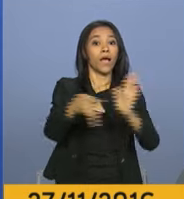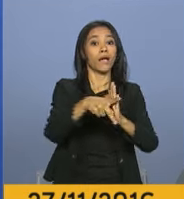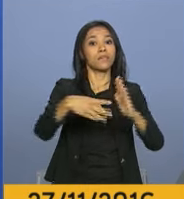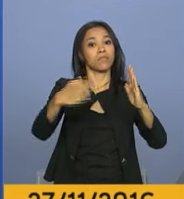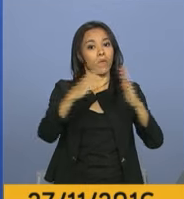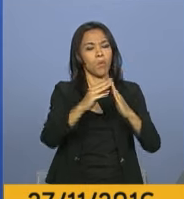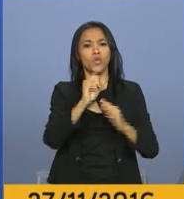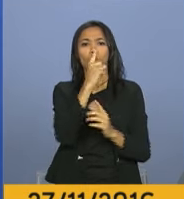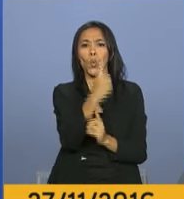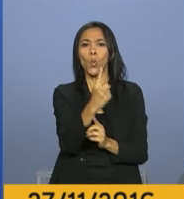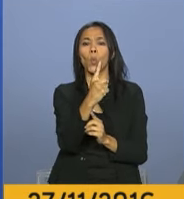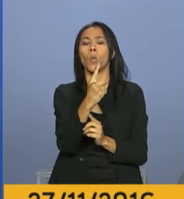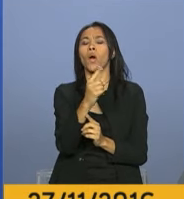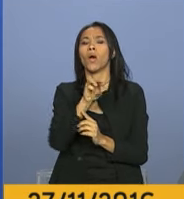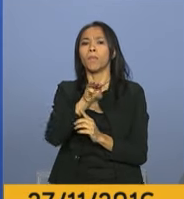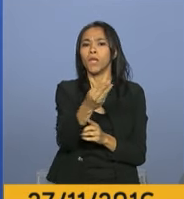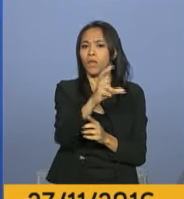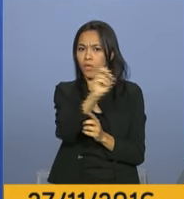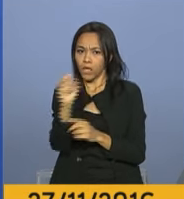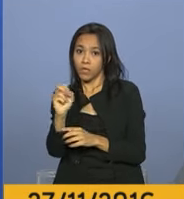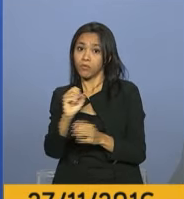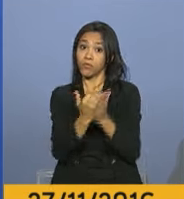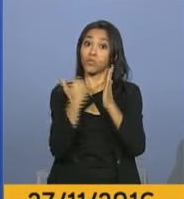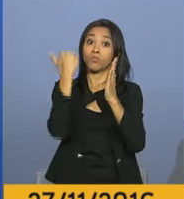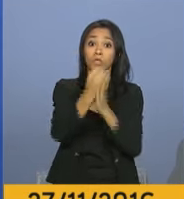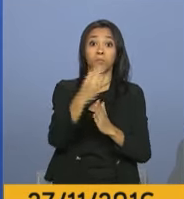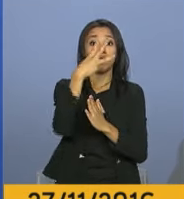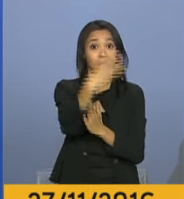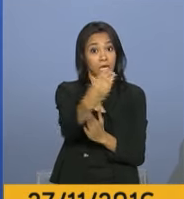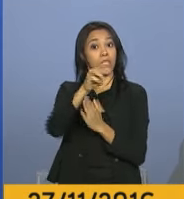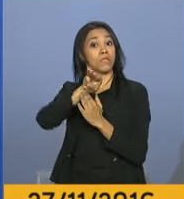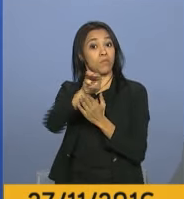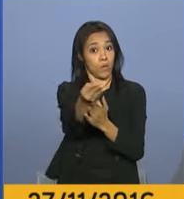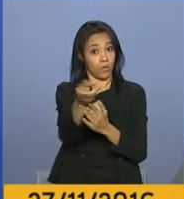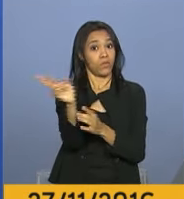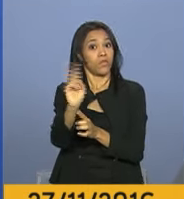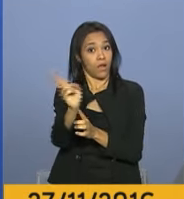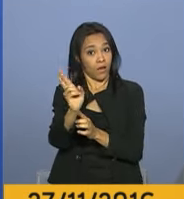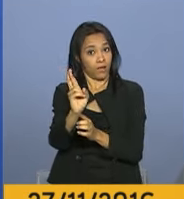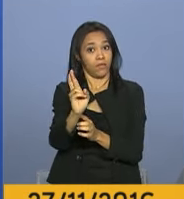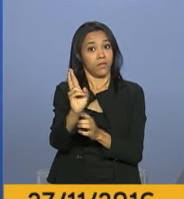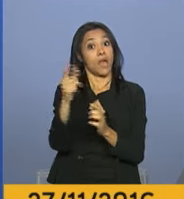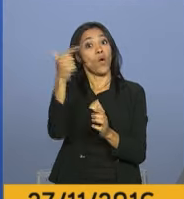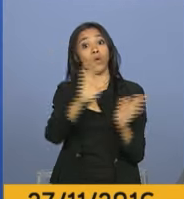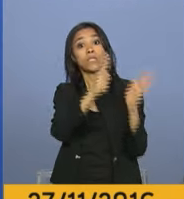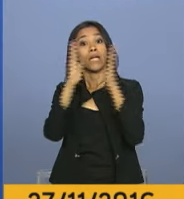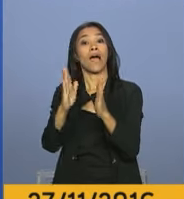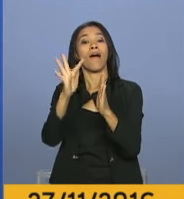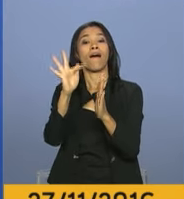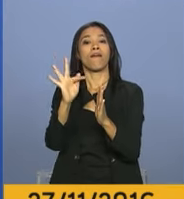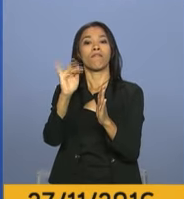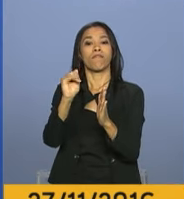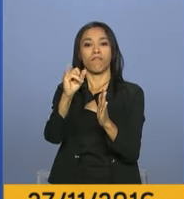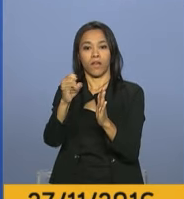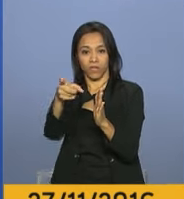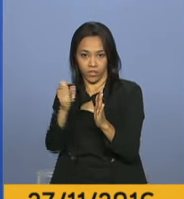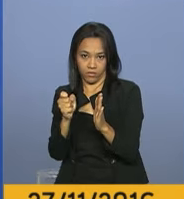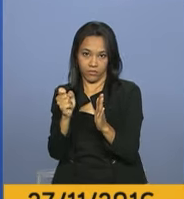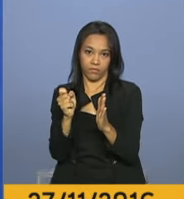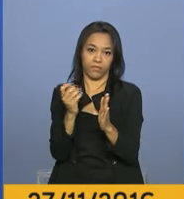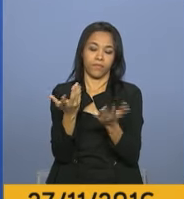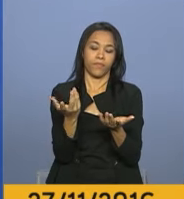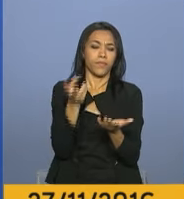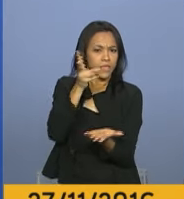1,5 milhão para 3 milhões de reais. Já alcança uma outra faixa. Nesta mesma